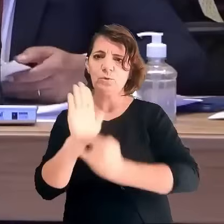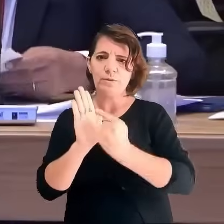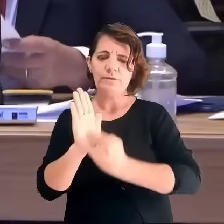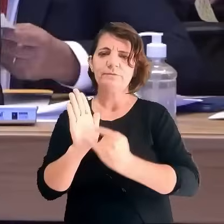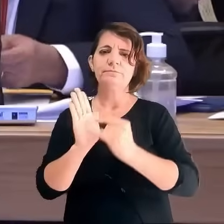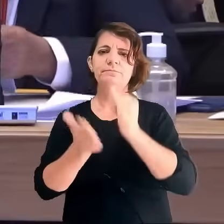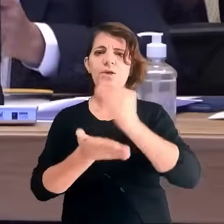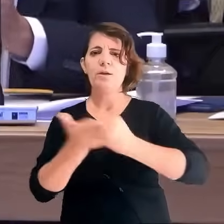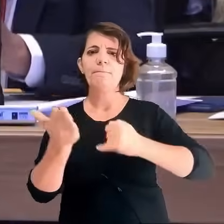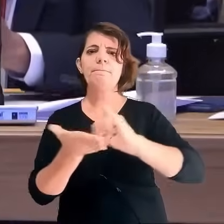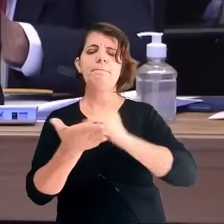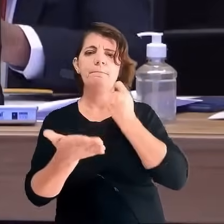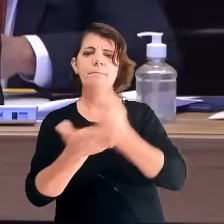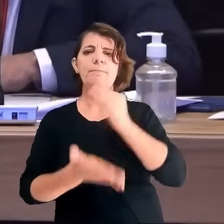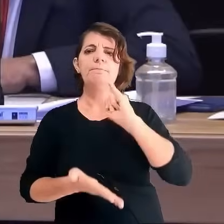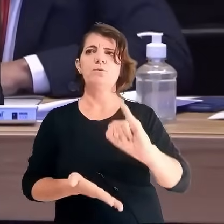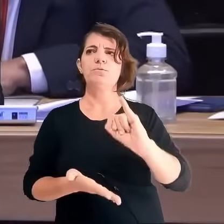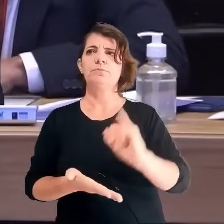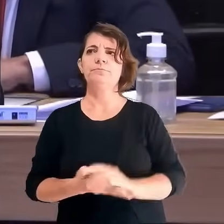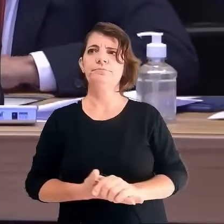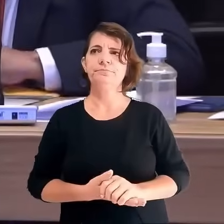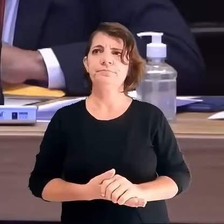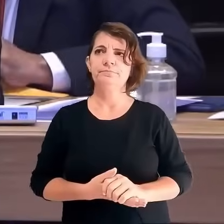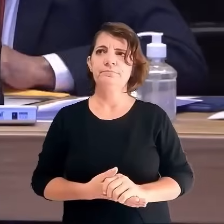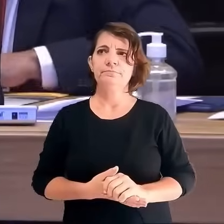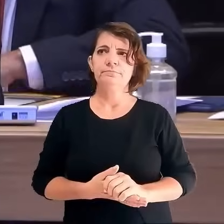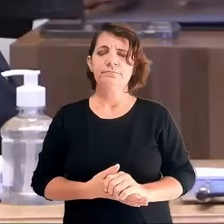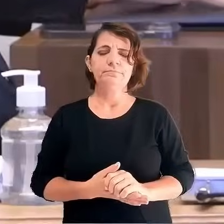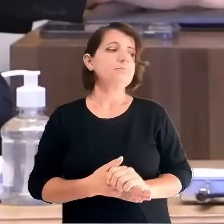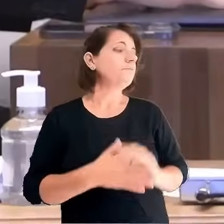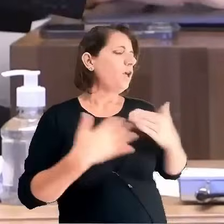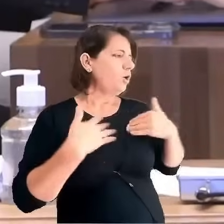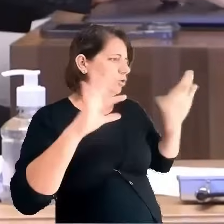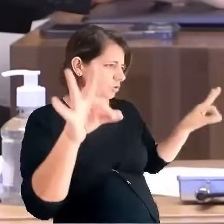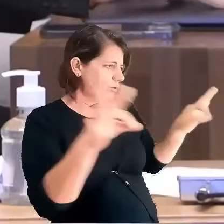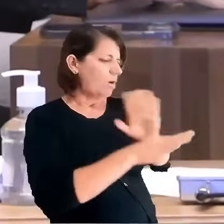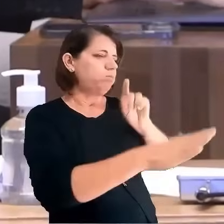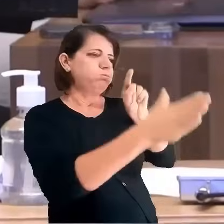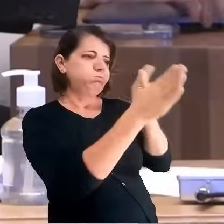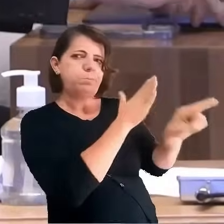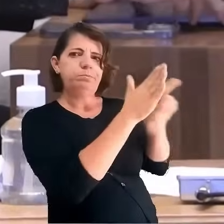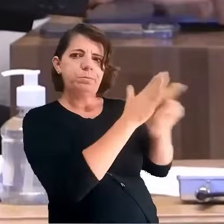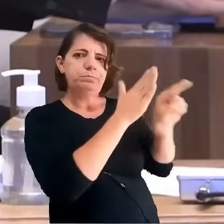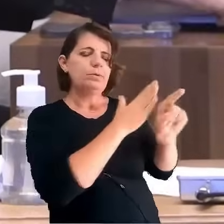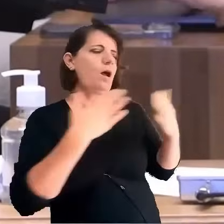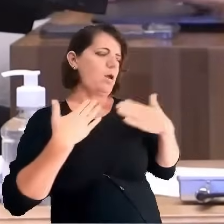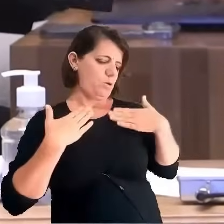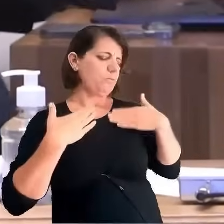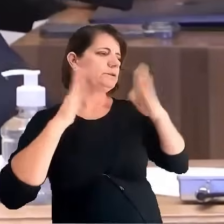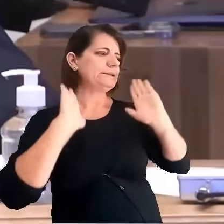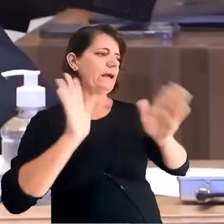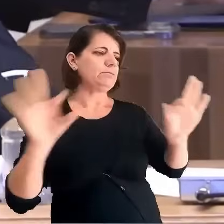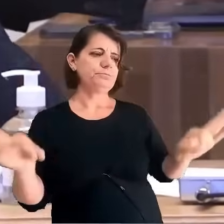eu vou terminei as minhas indagações eu quero dizer